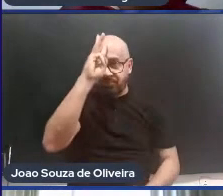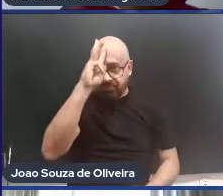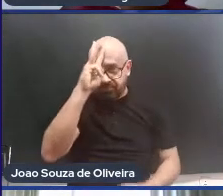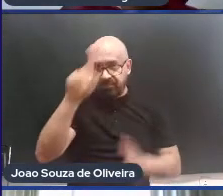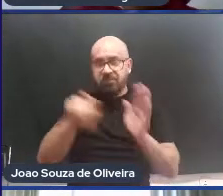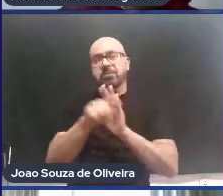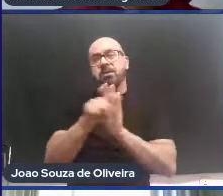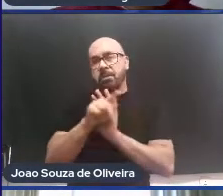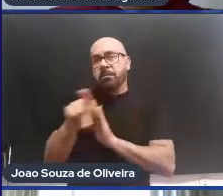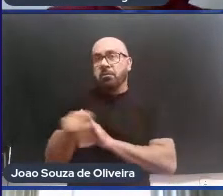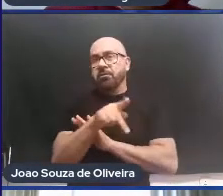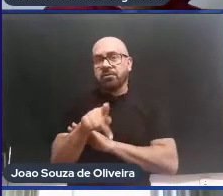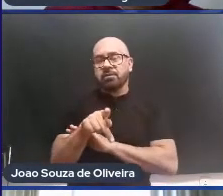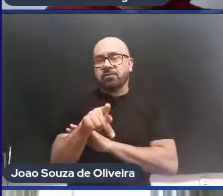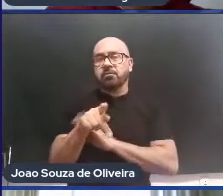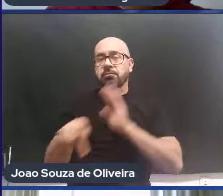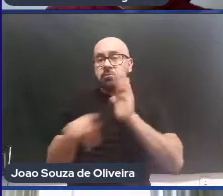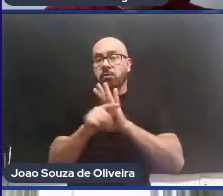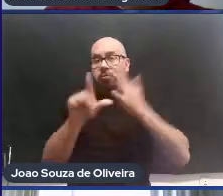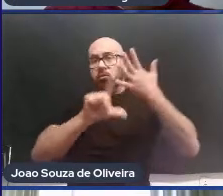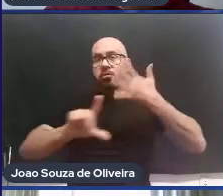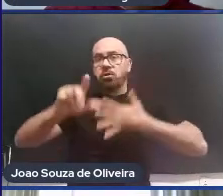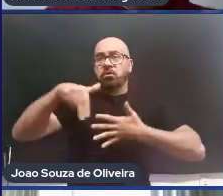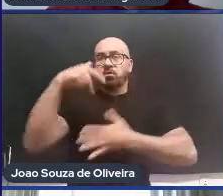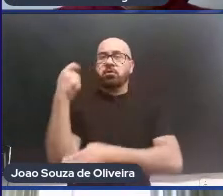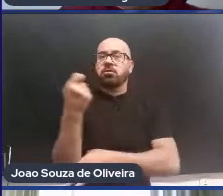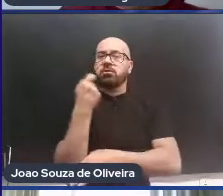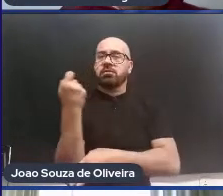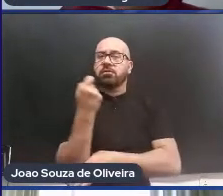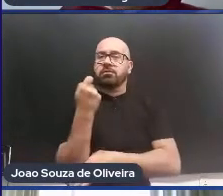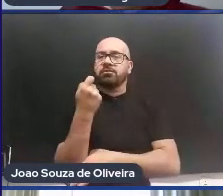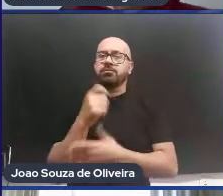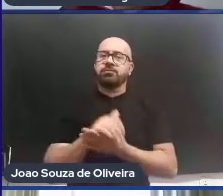licenciados aqui do litoral norte Gaúcho